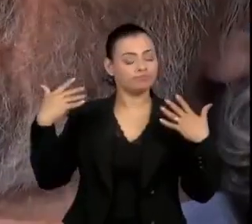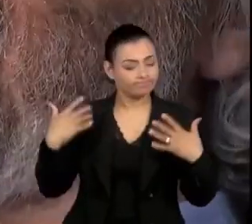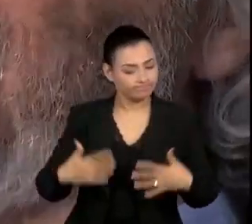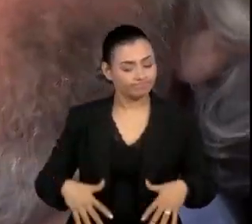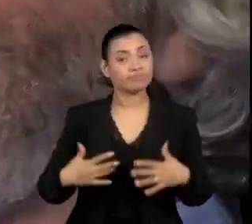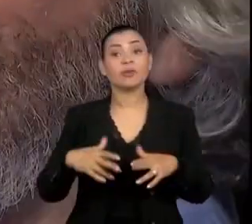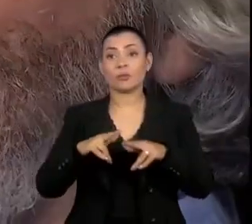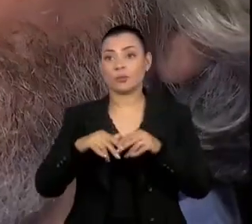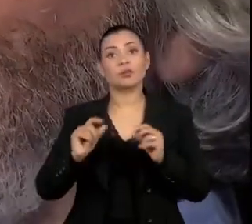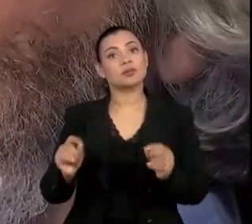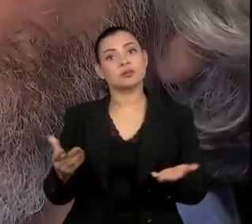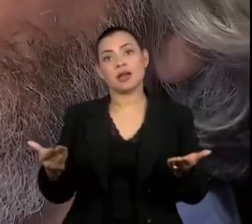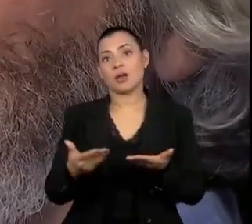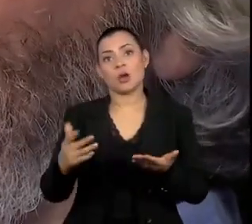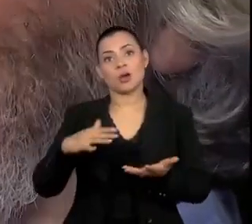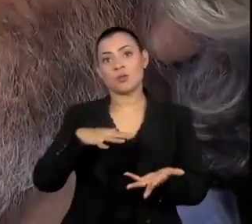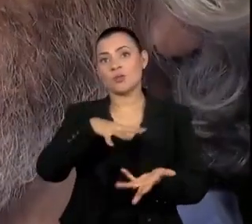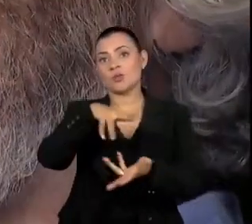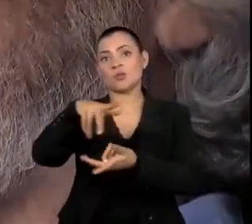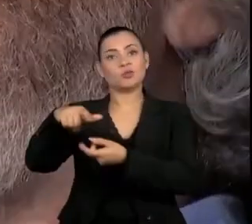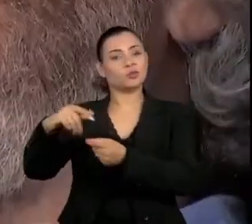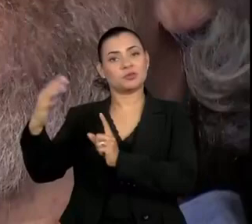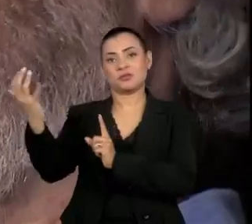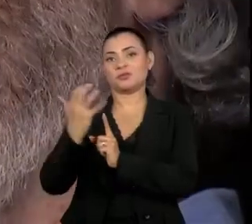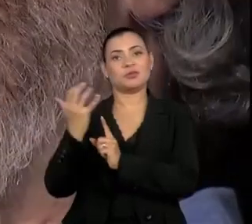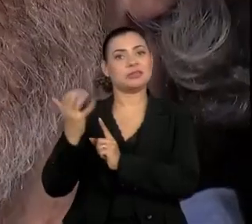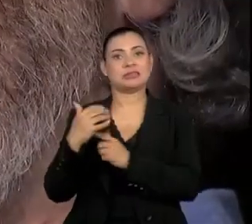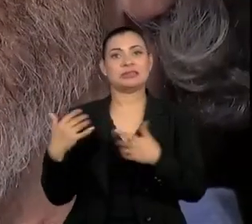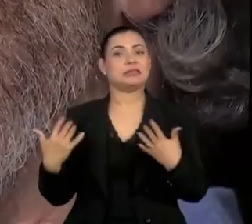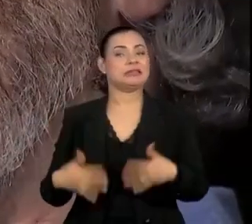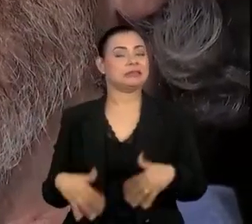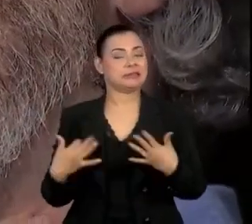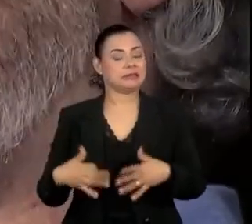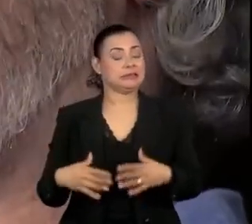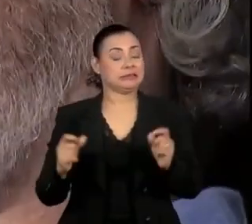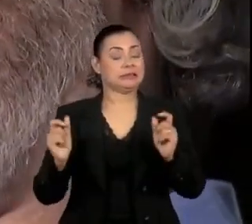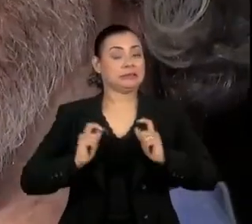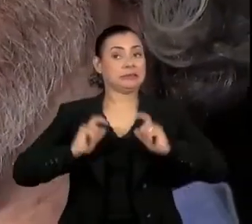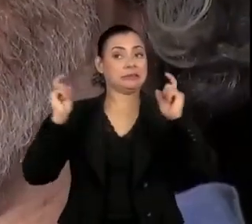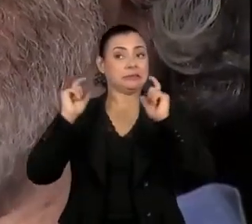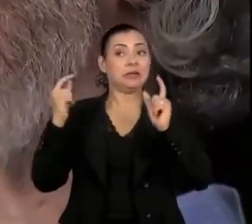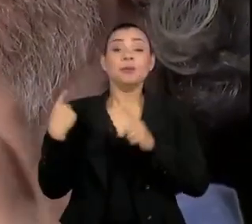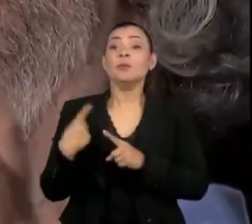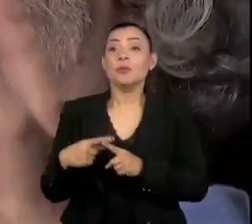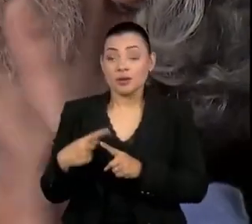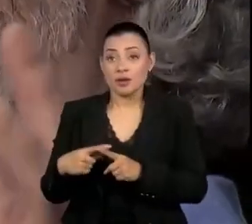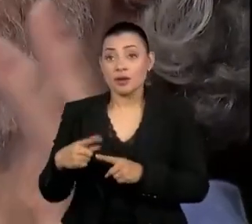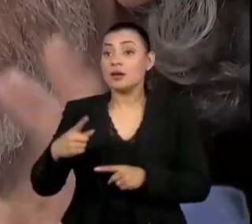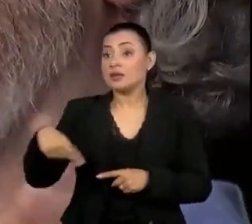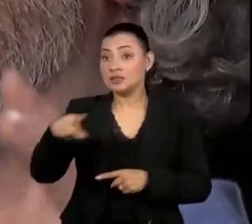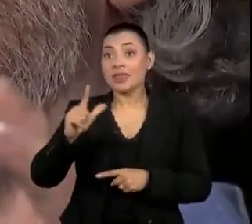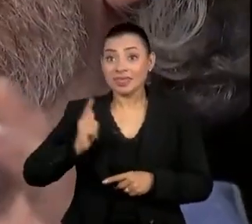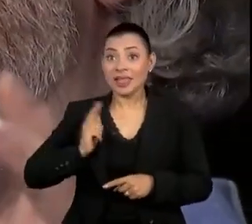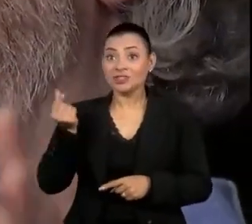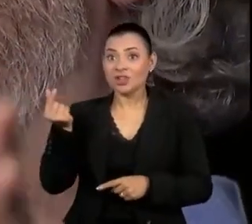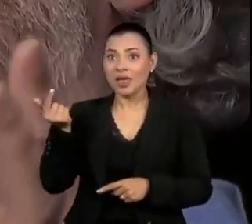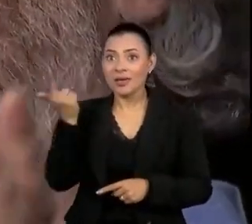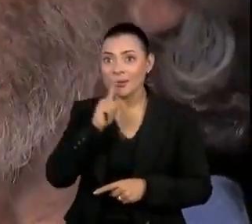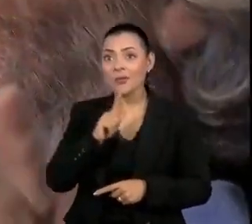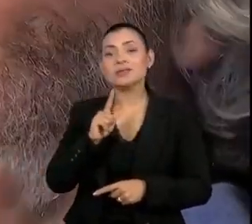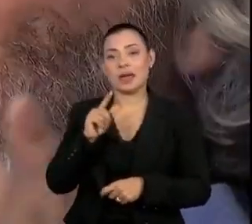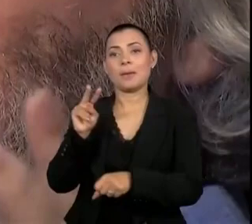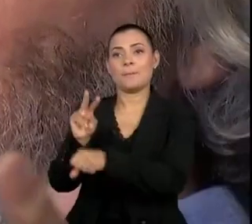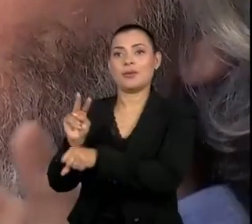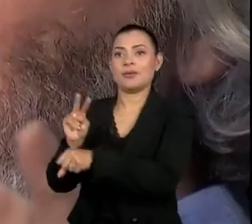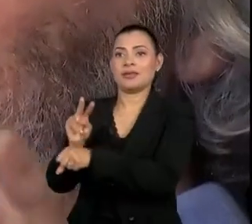as desigualdades do nosso planeta vão reaparecer. Vão explodir, né? Por quê? Porque quem tiver muito recurso